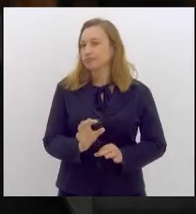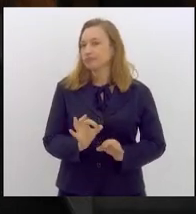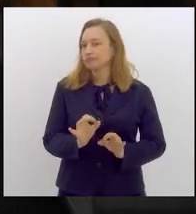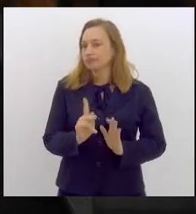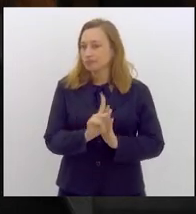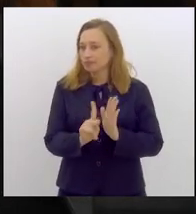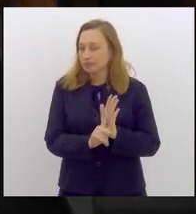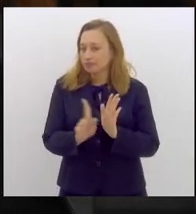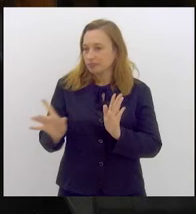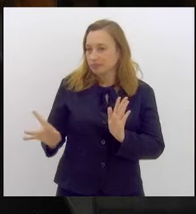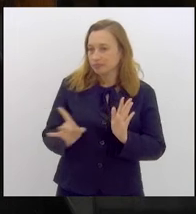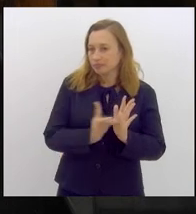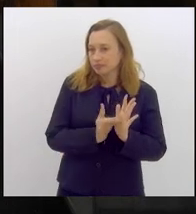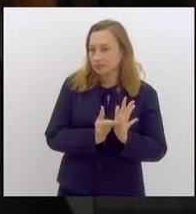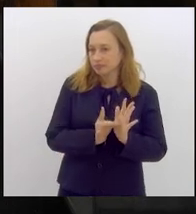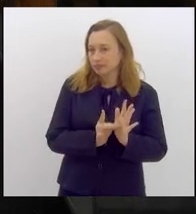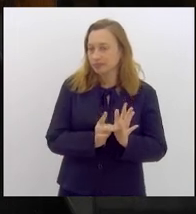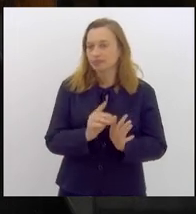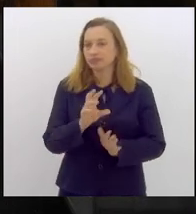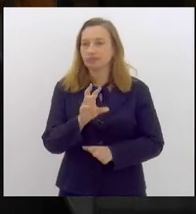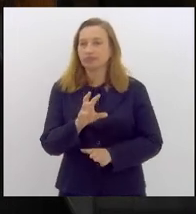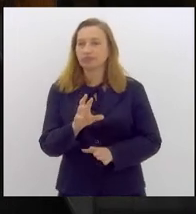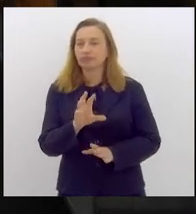A rotina da CCJ,